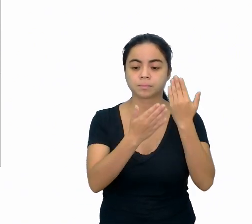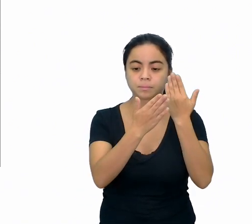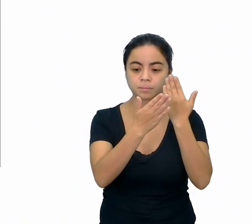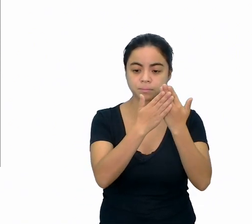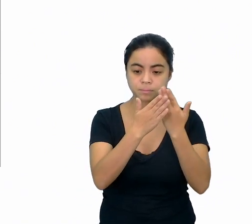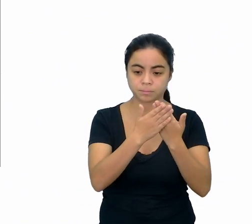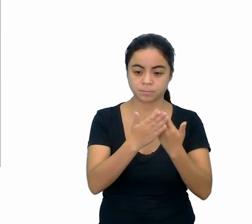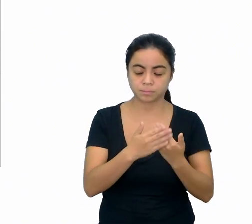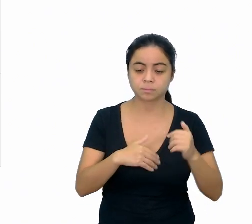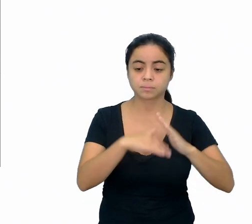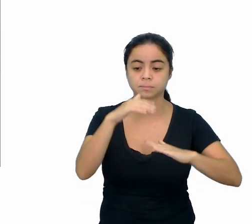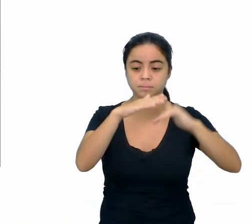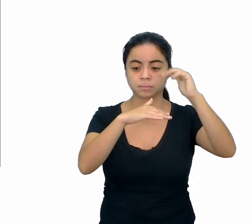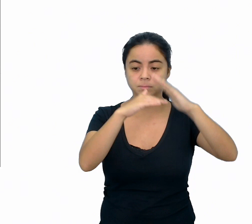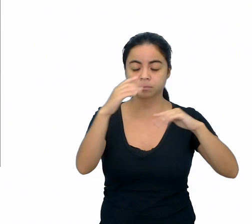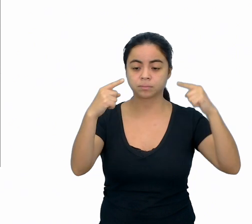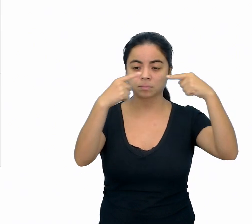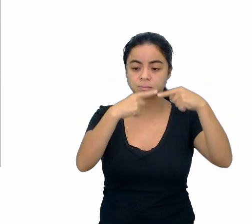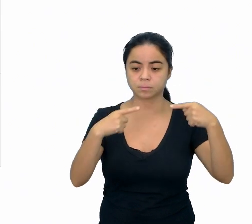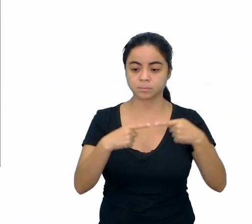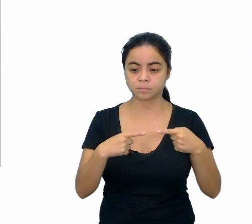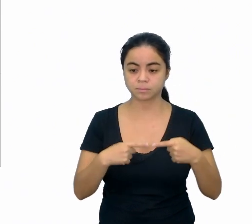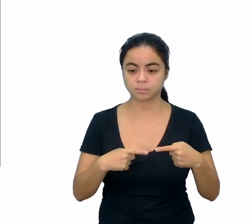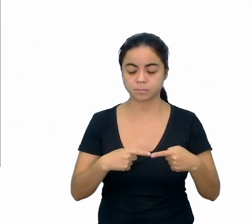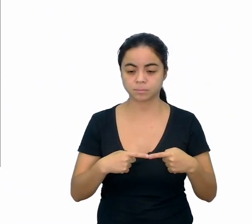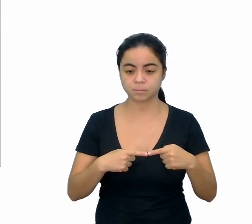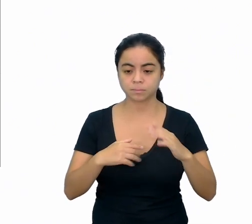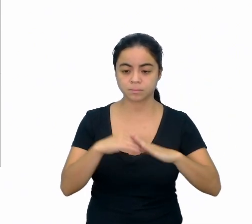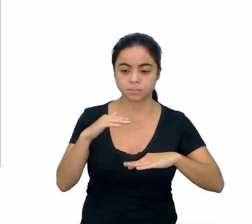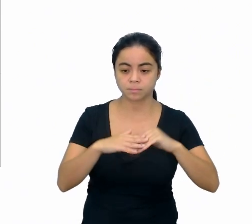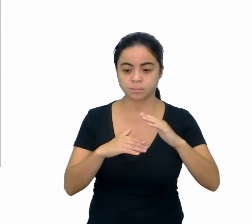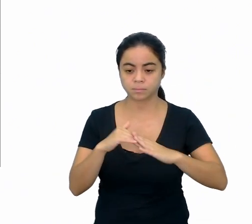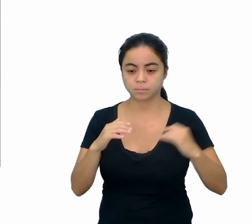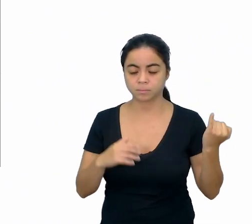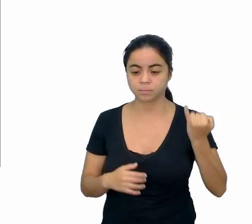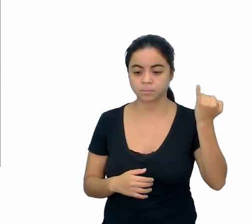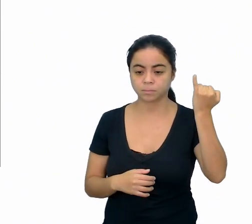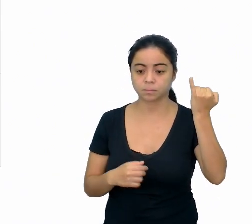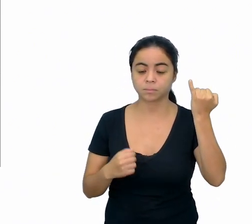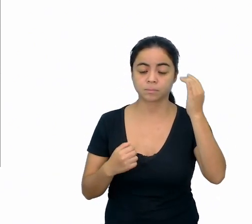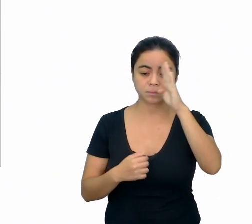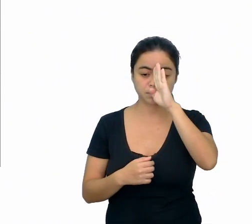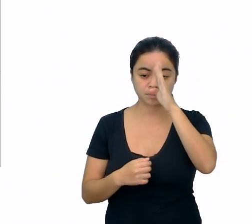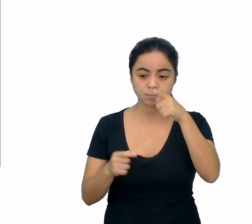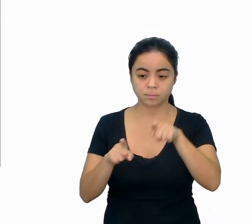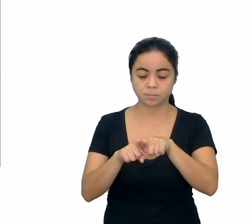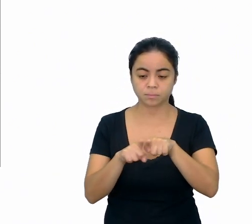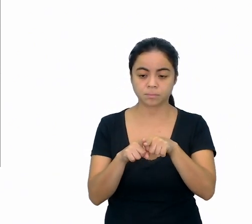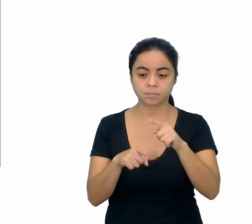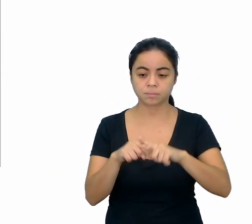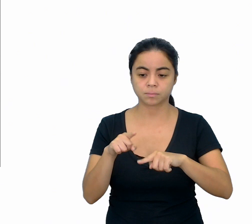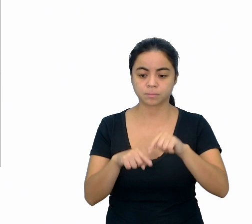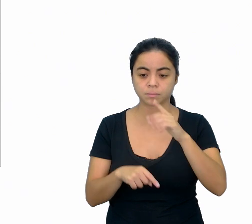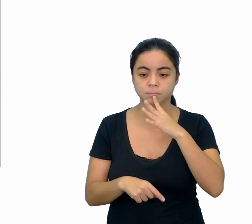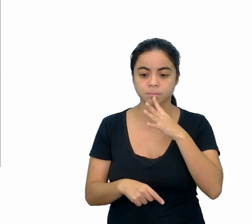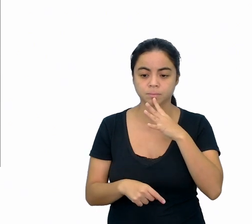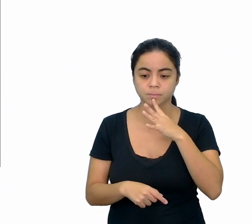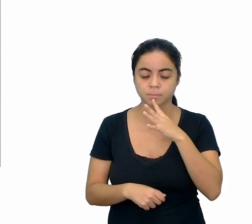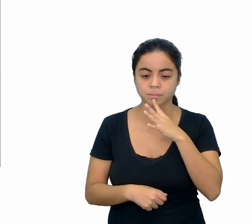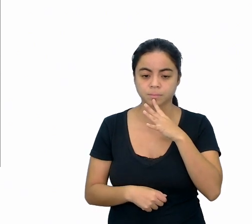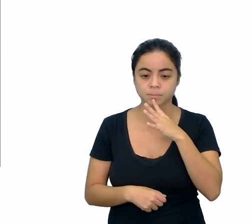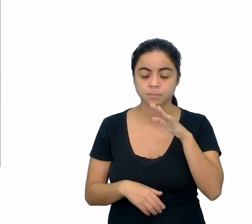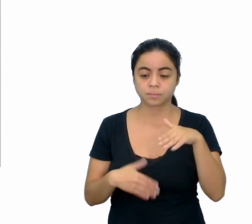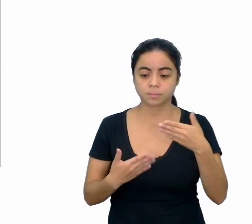serão desenvolvidas, as habilidades essenciais que devem ser priorizadas e os objetos de conhecimento aos quais